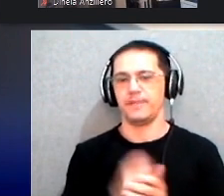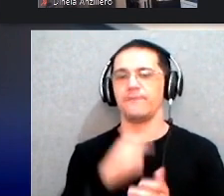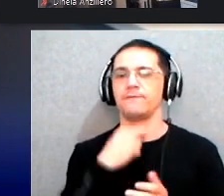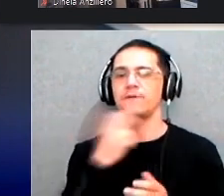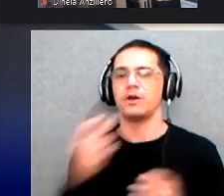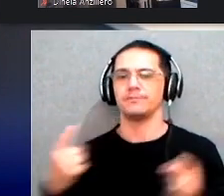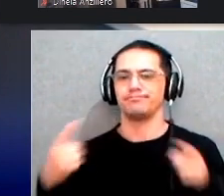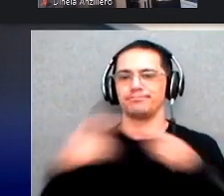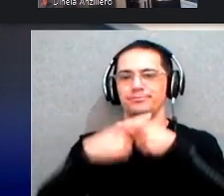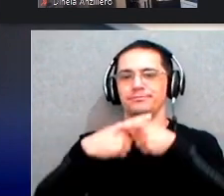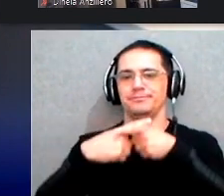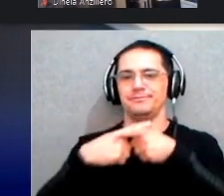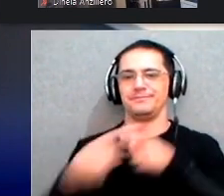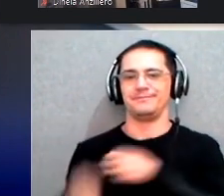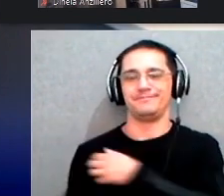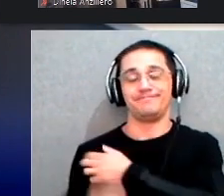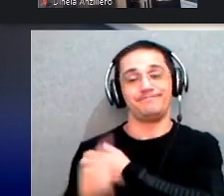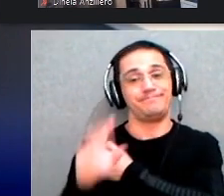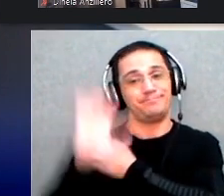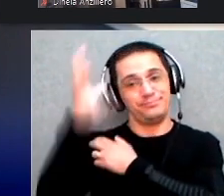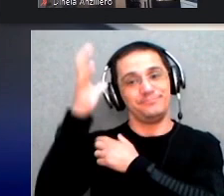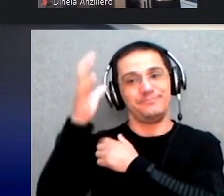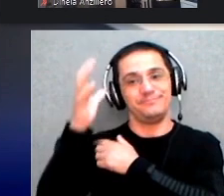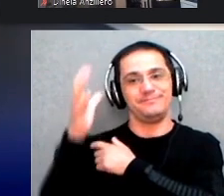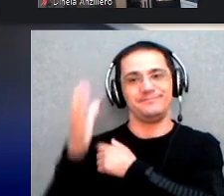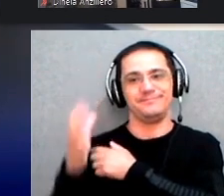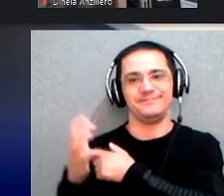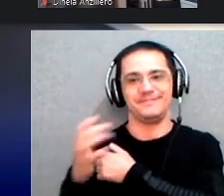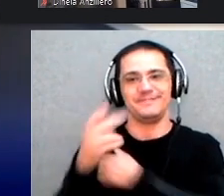Tá vendo? É isso que acontece, como o doutor Auri falou.